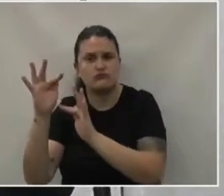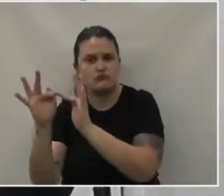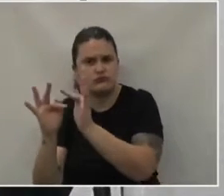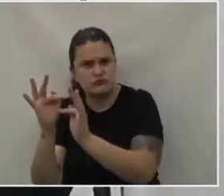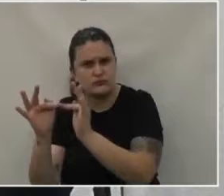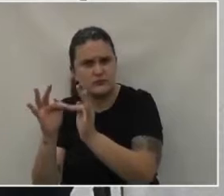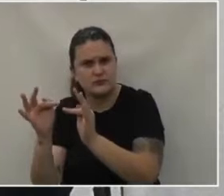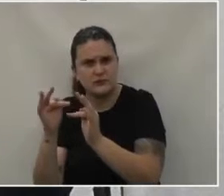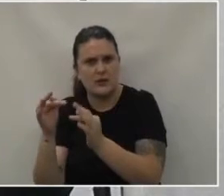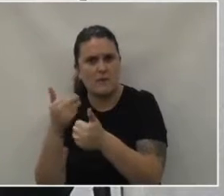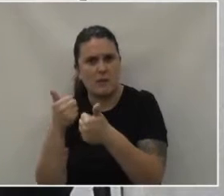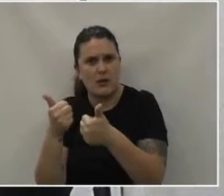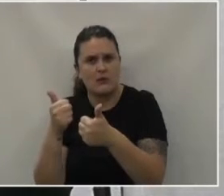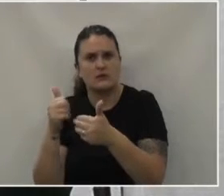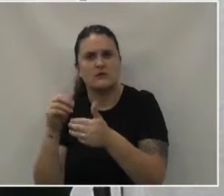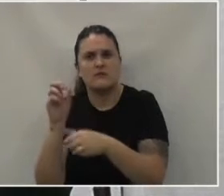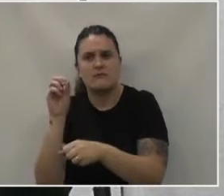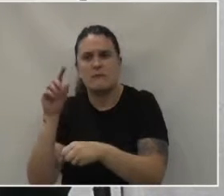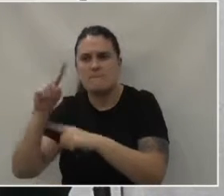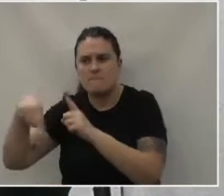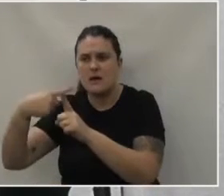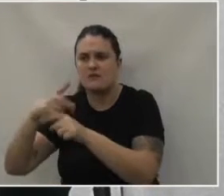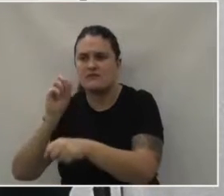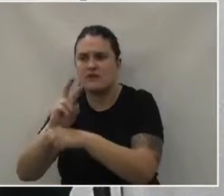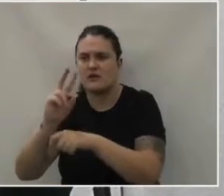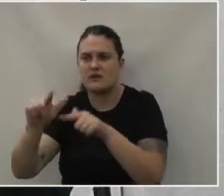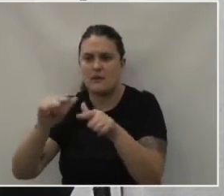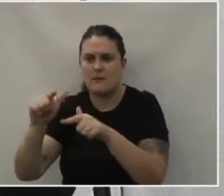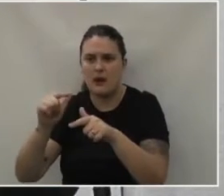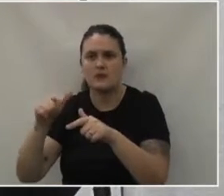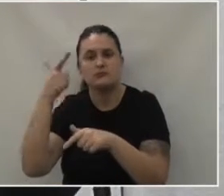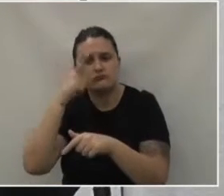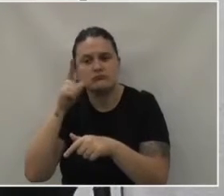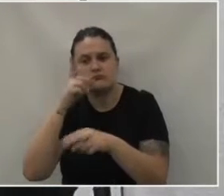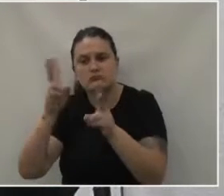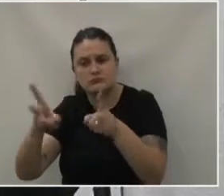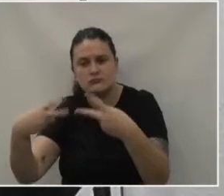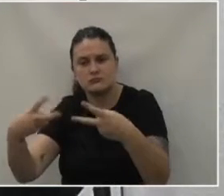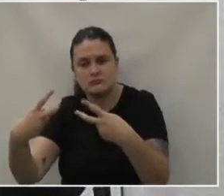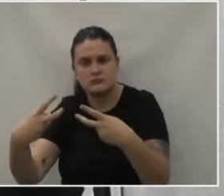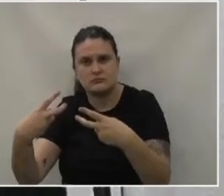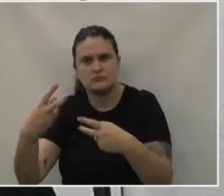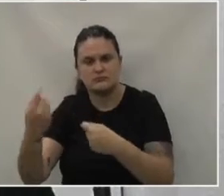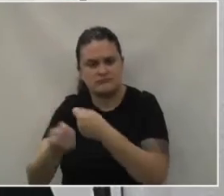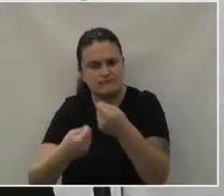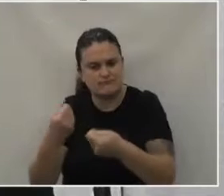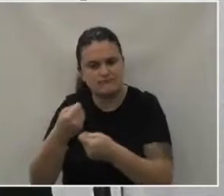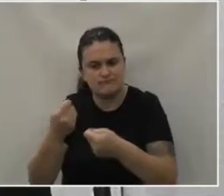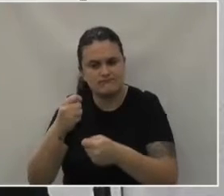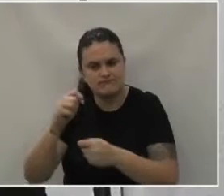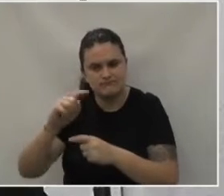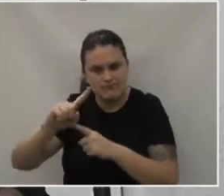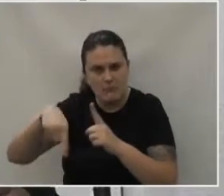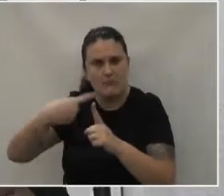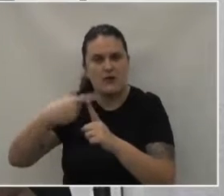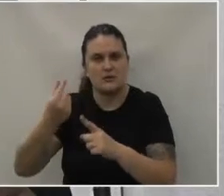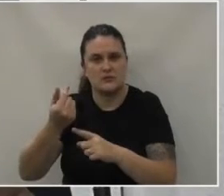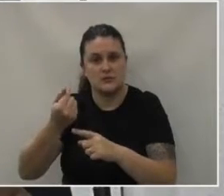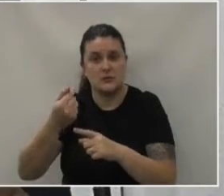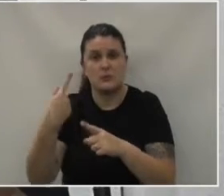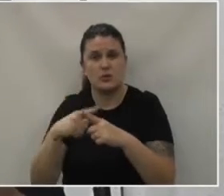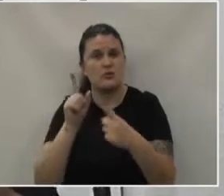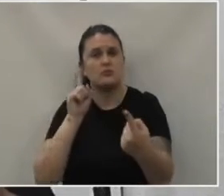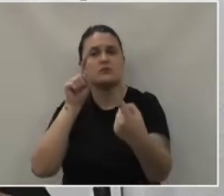forma sadia, para que gerem emprego e gerem lucro. Como o senhor citou, o objetivo principal de uma